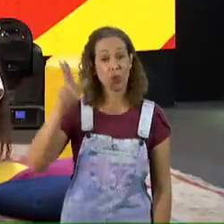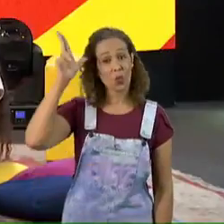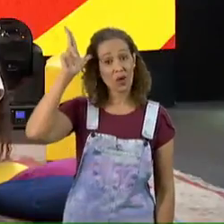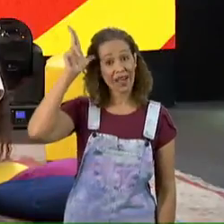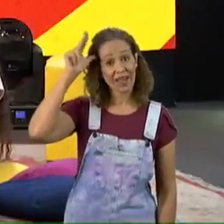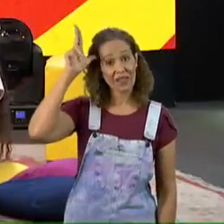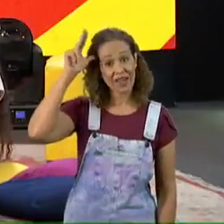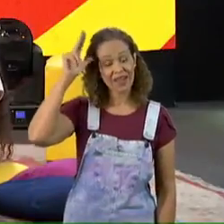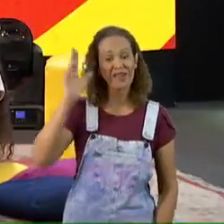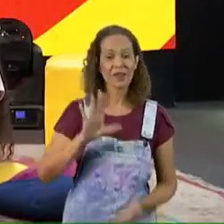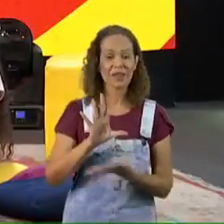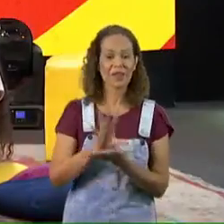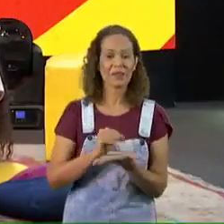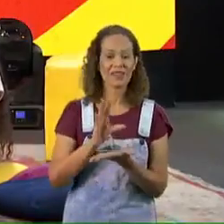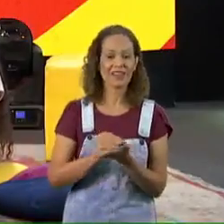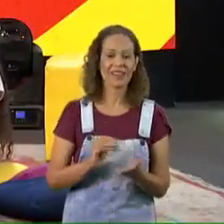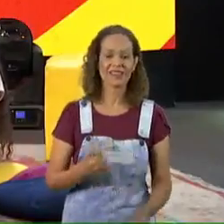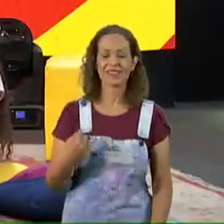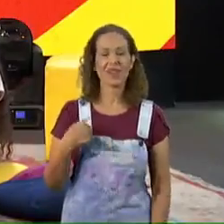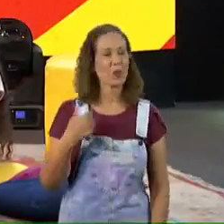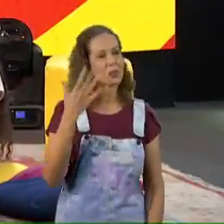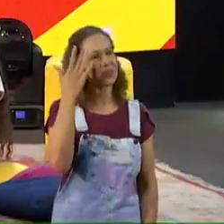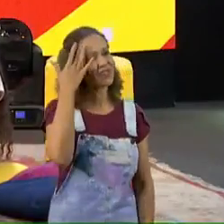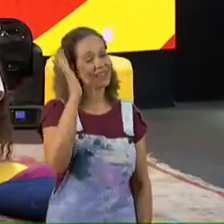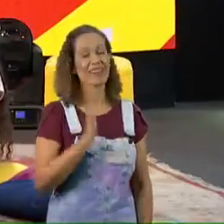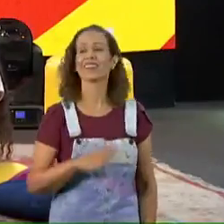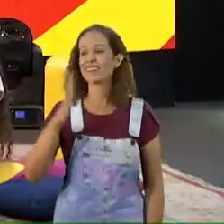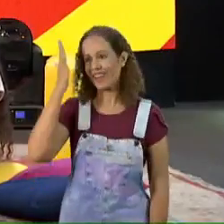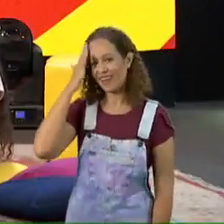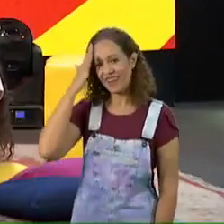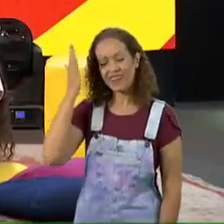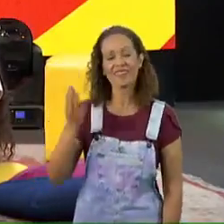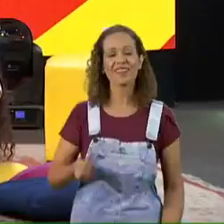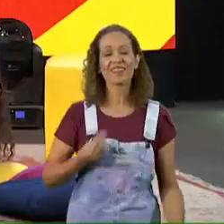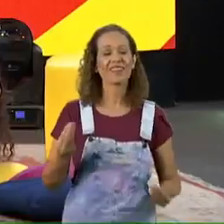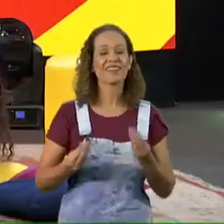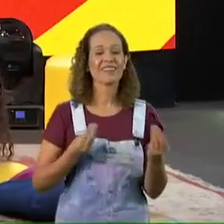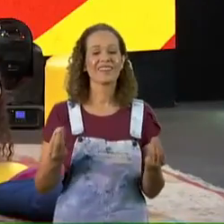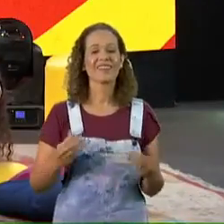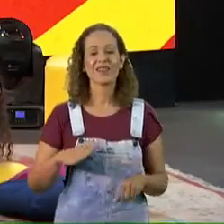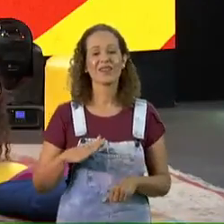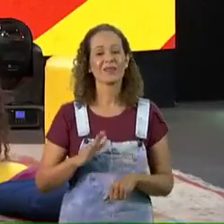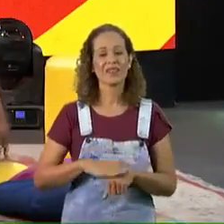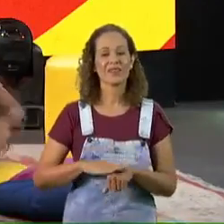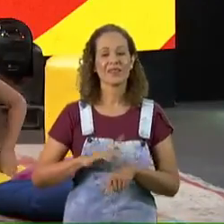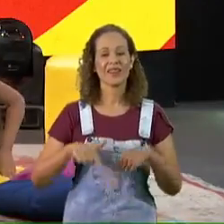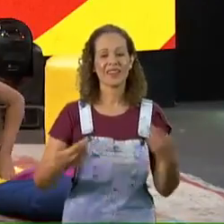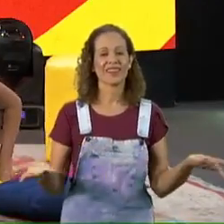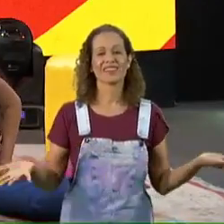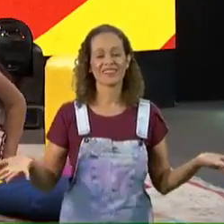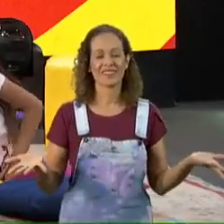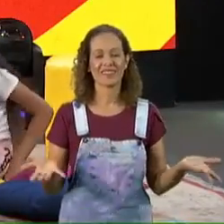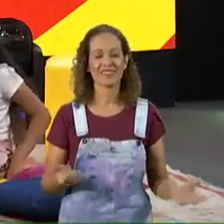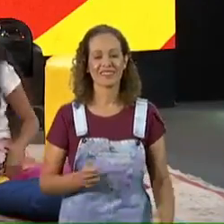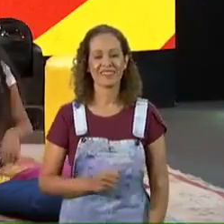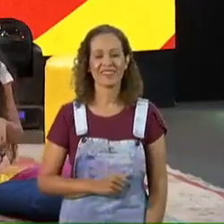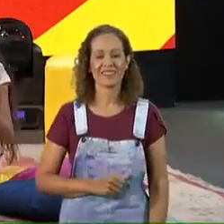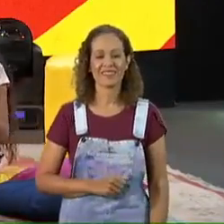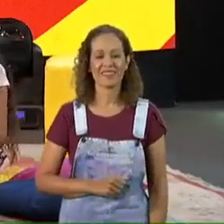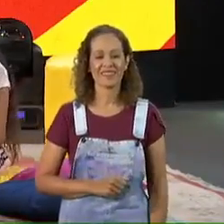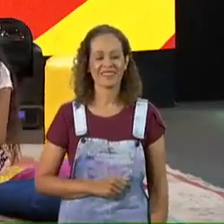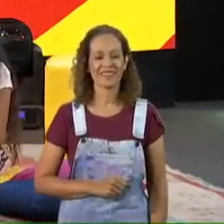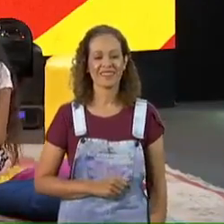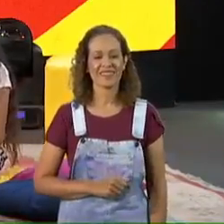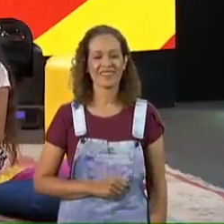lá, Juju. Eu não sei imitar. Sabe? Cante uma música. Como é que faz o cavalo? Não sei. Não, como é que faz? Não, tem que